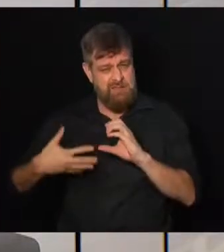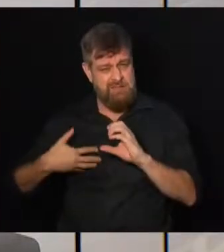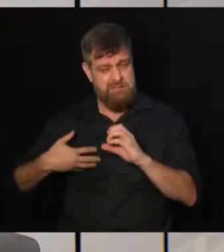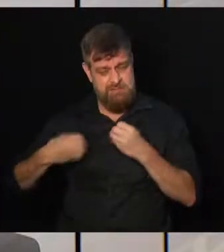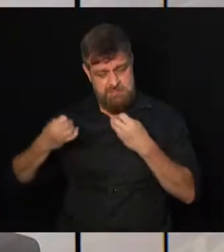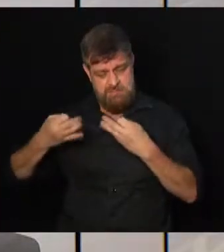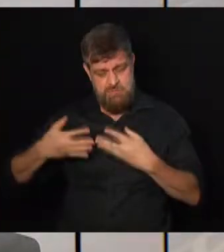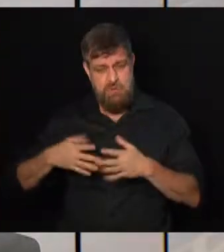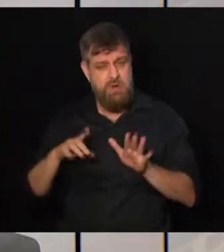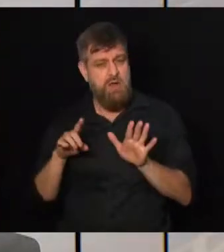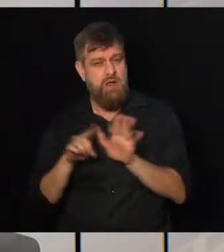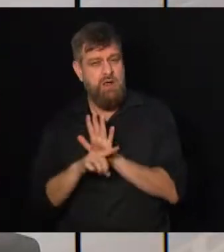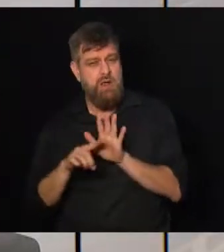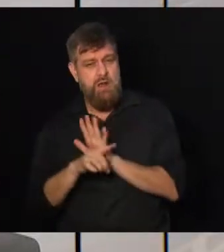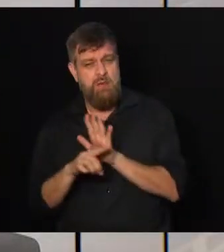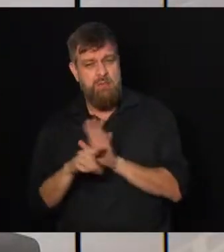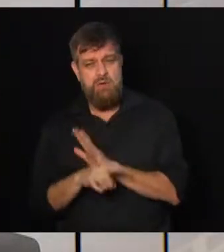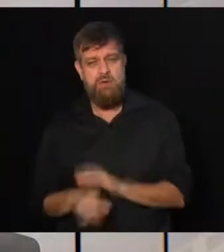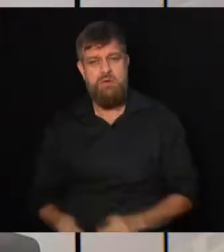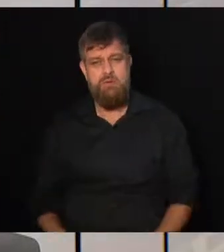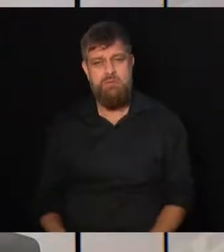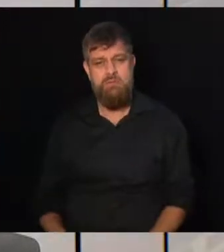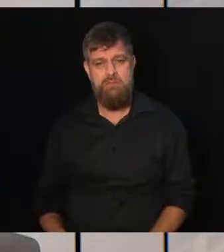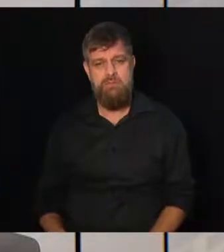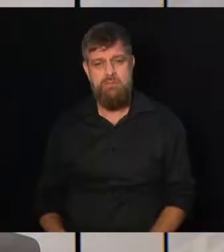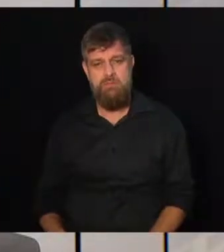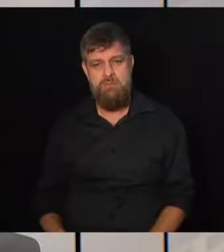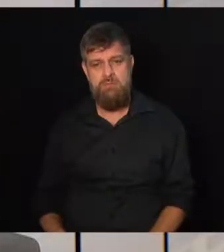eu pergunto a vocês,